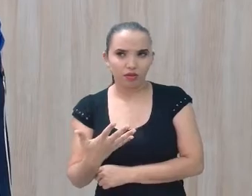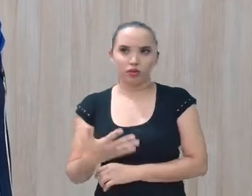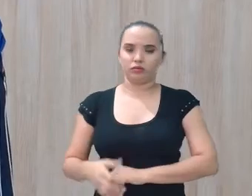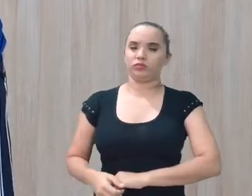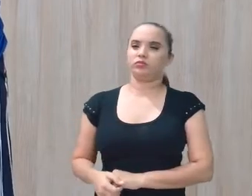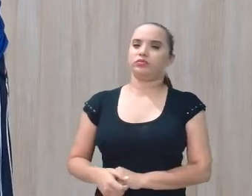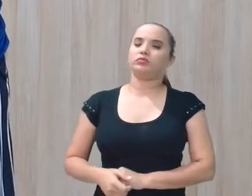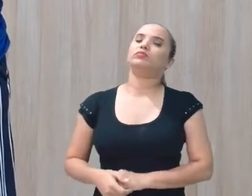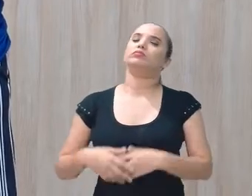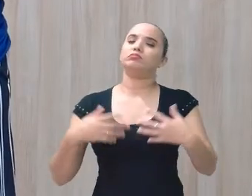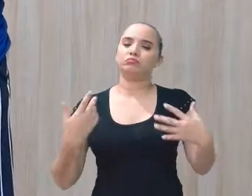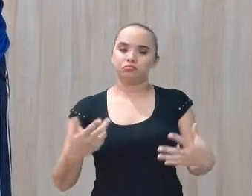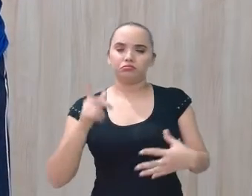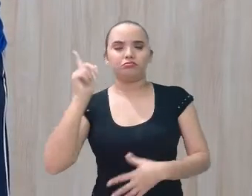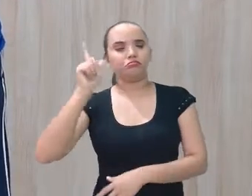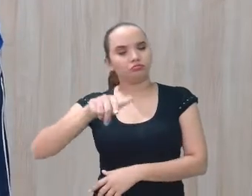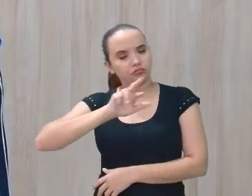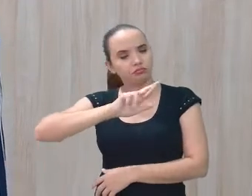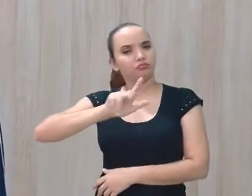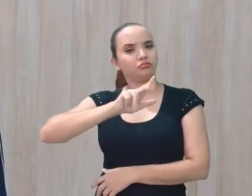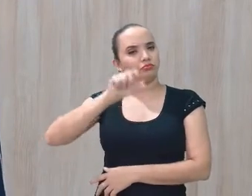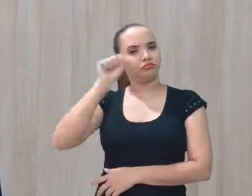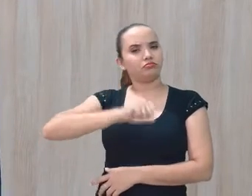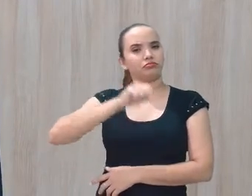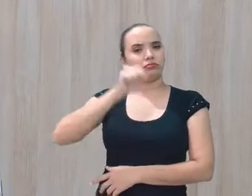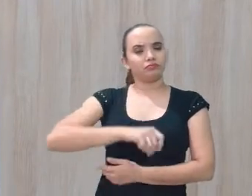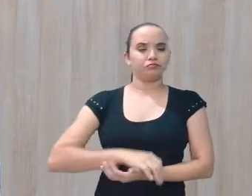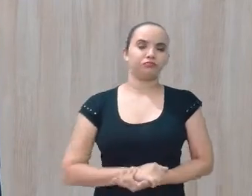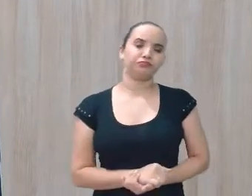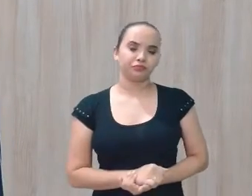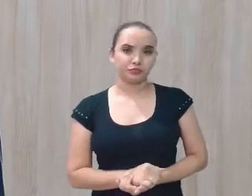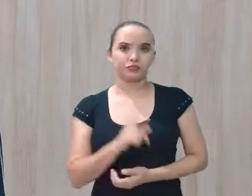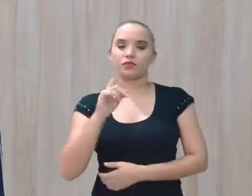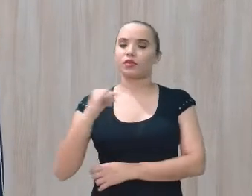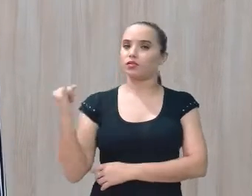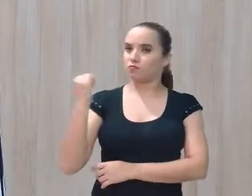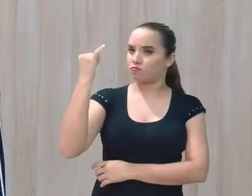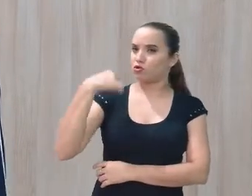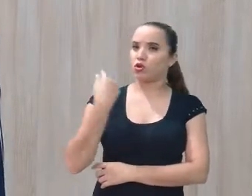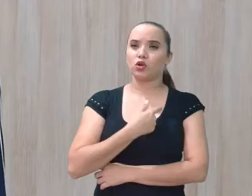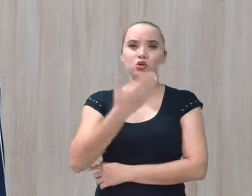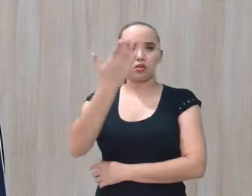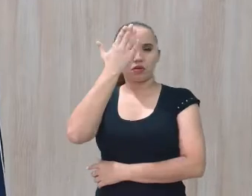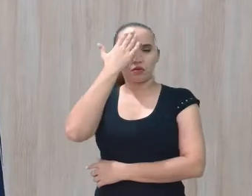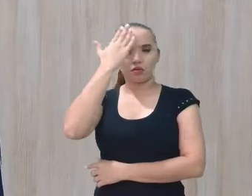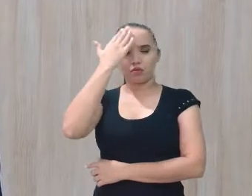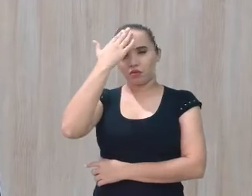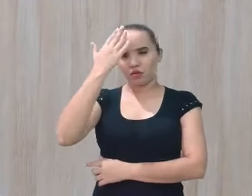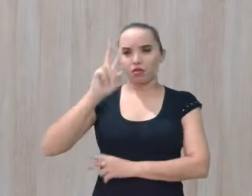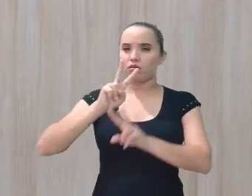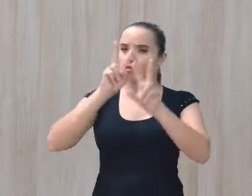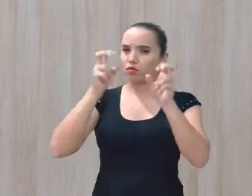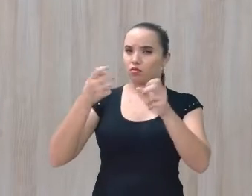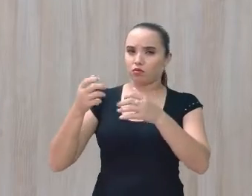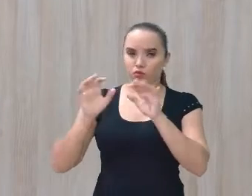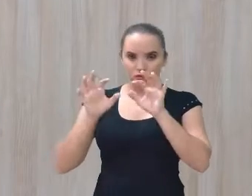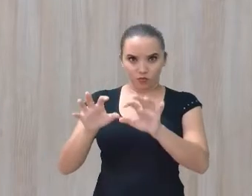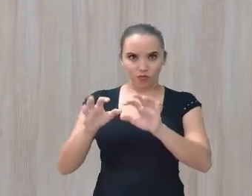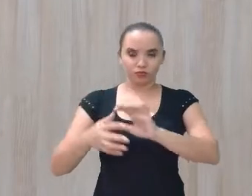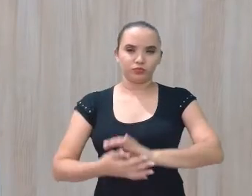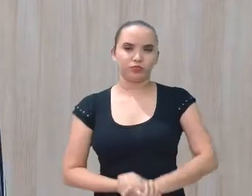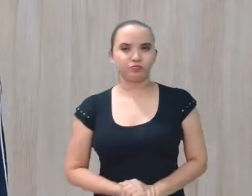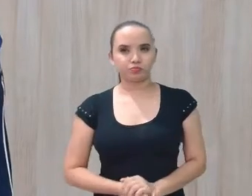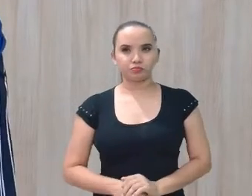que não são todos iguais? É importante a gente fazer essa brincadeira aí de pensar. Então,